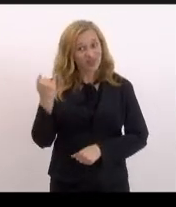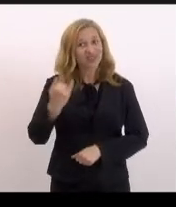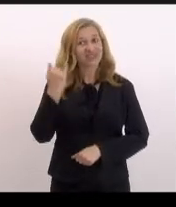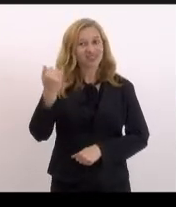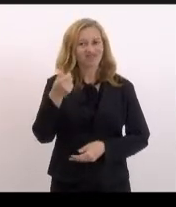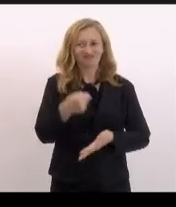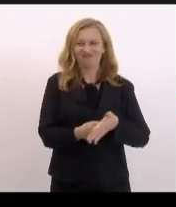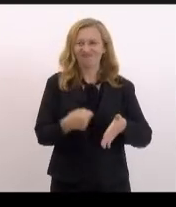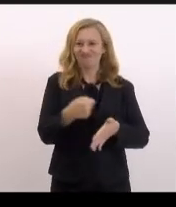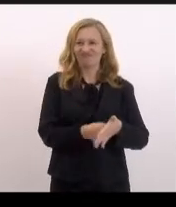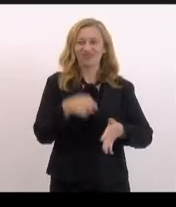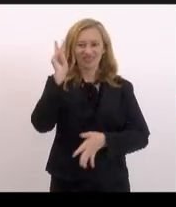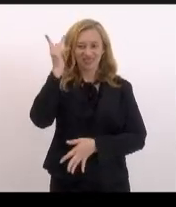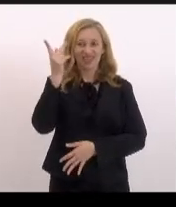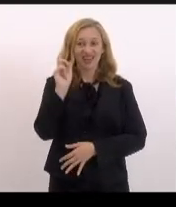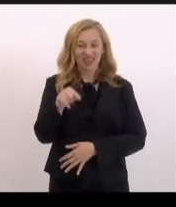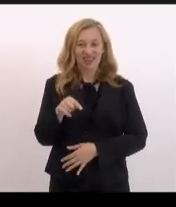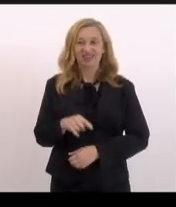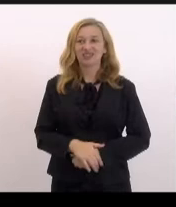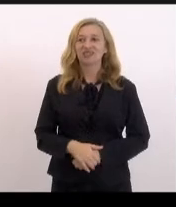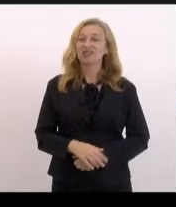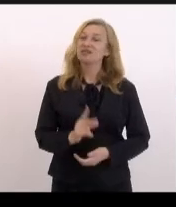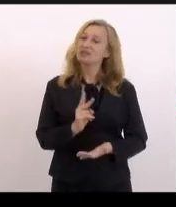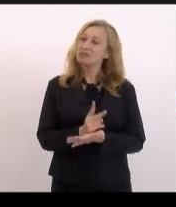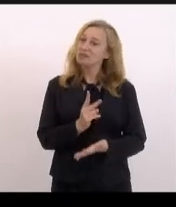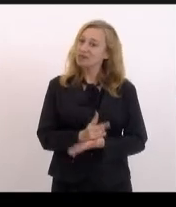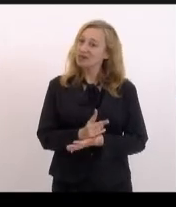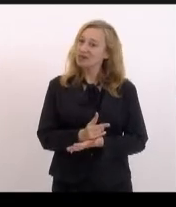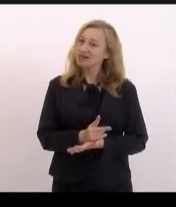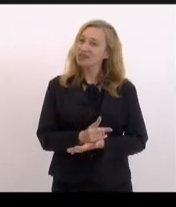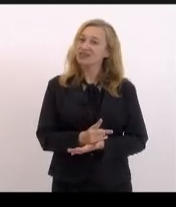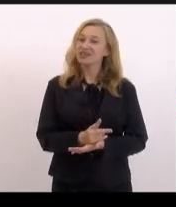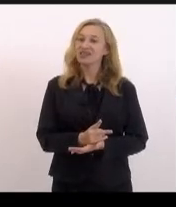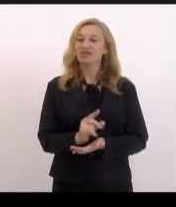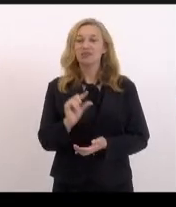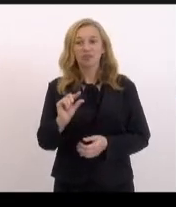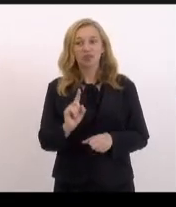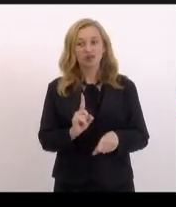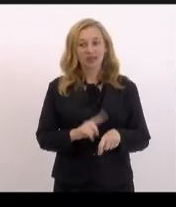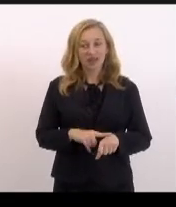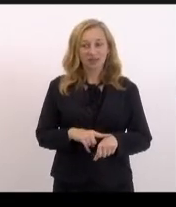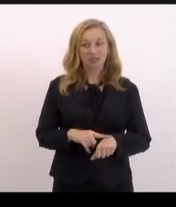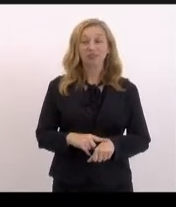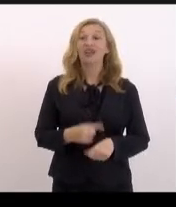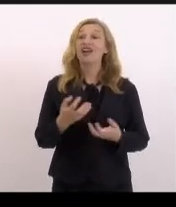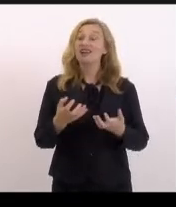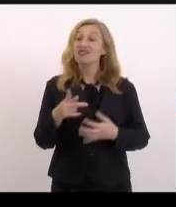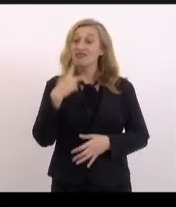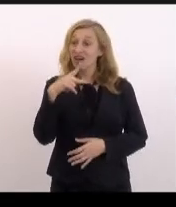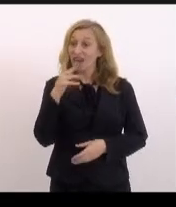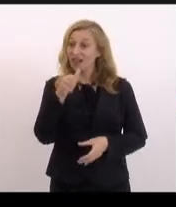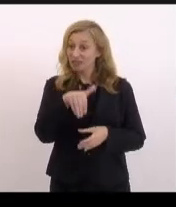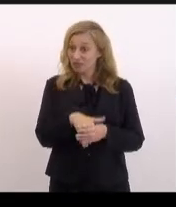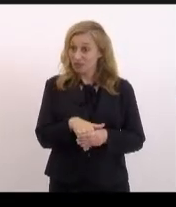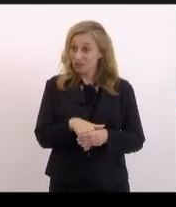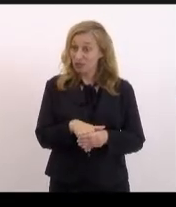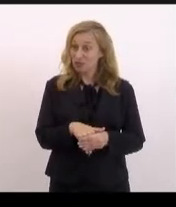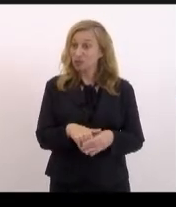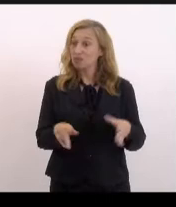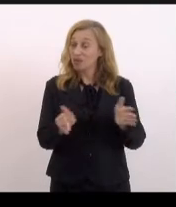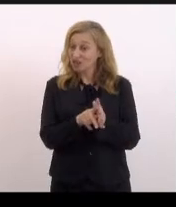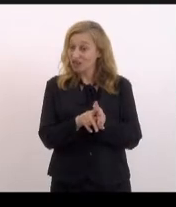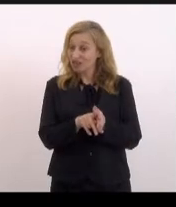nossa luta histórica é para isso, ainda que seja interinamente. Bom, eu quero fazer declaração de voto no nosso